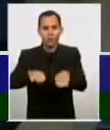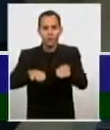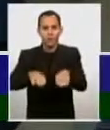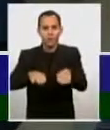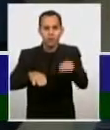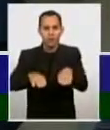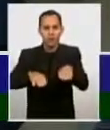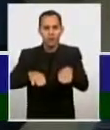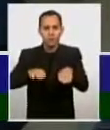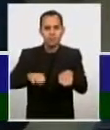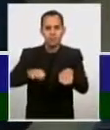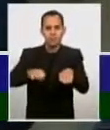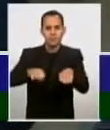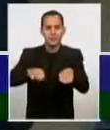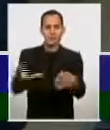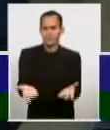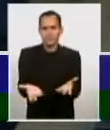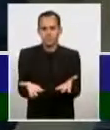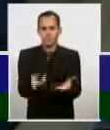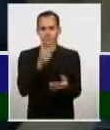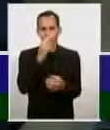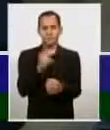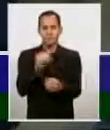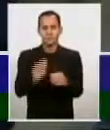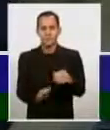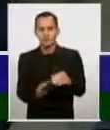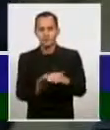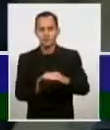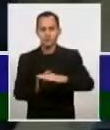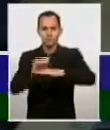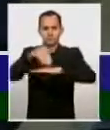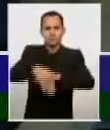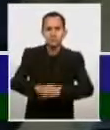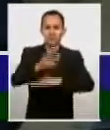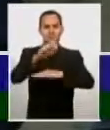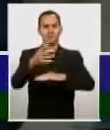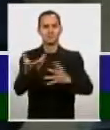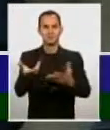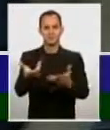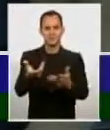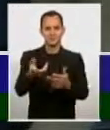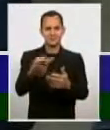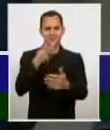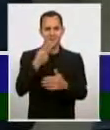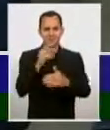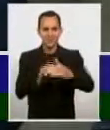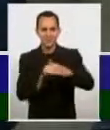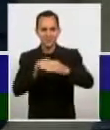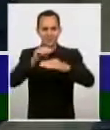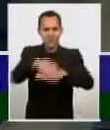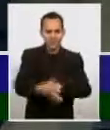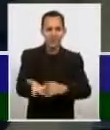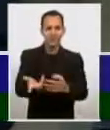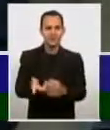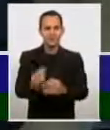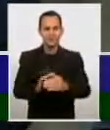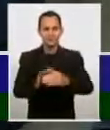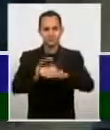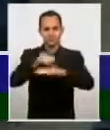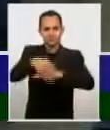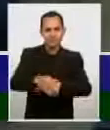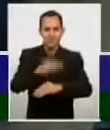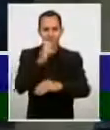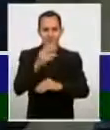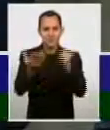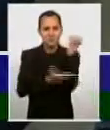entendendo? Aquilo ainda passa no quebra-mola, quer dizer, tá, não fala de quebra-mola, não. Aquilo, o quebra-mola, parece